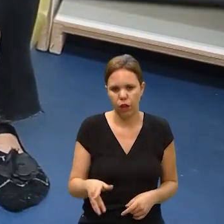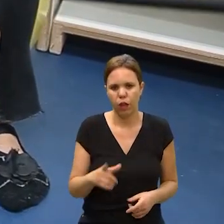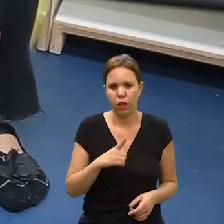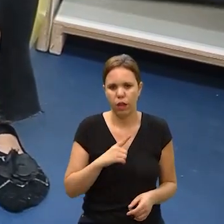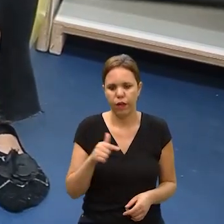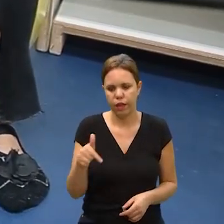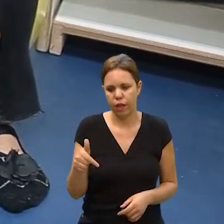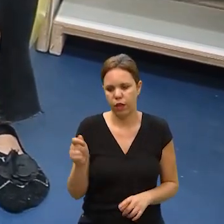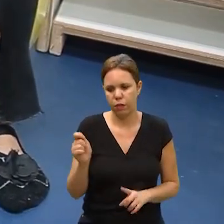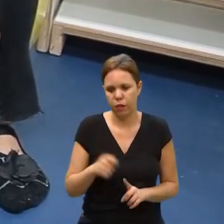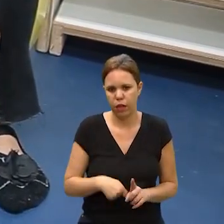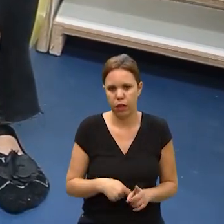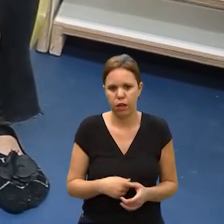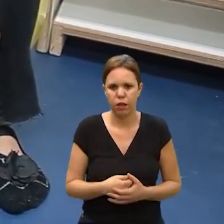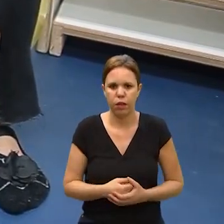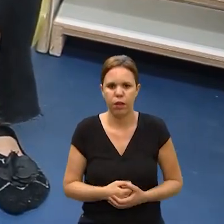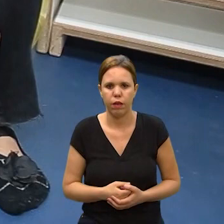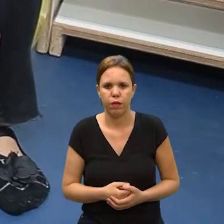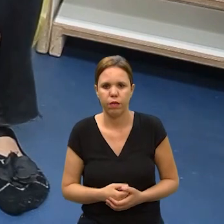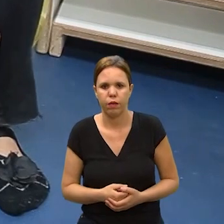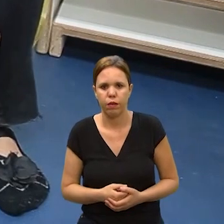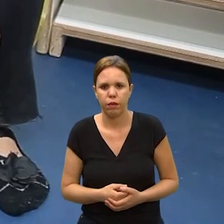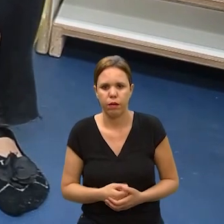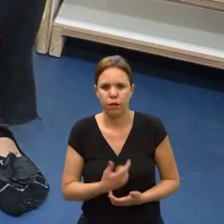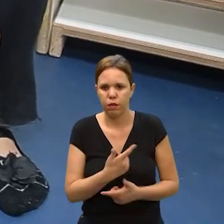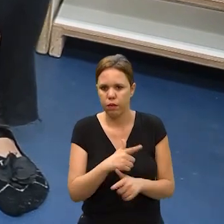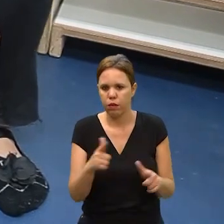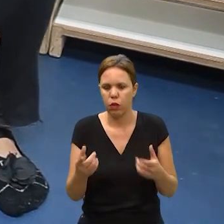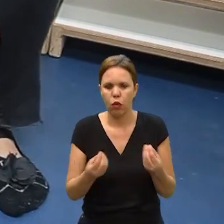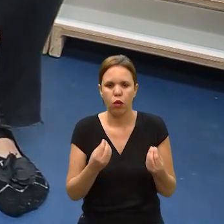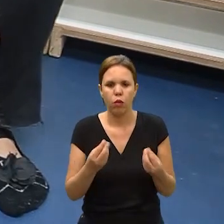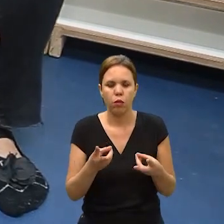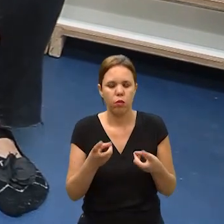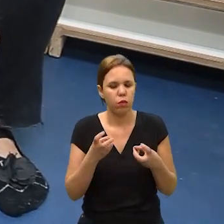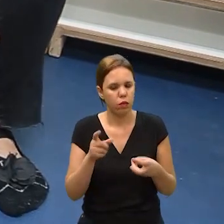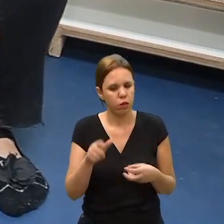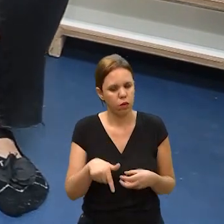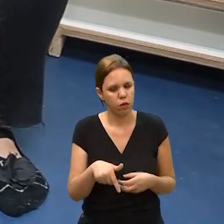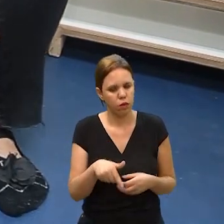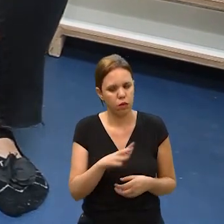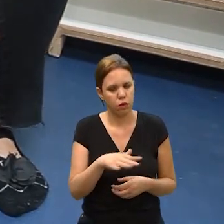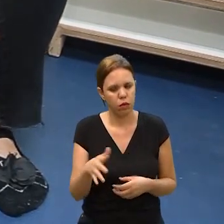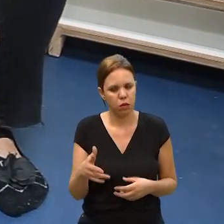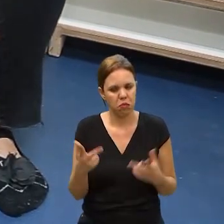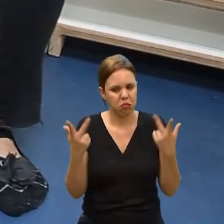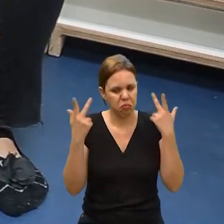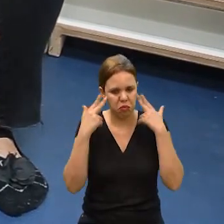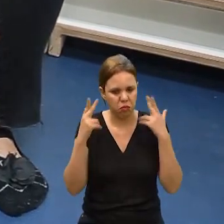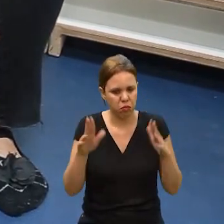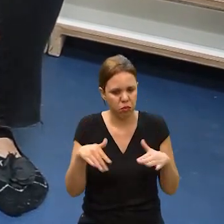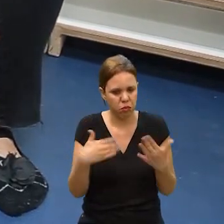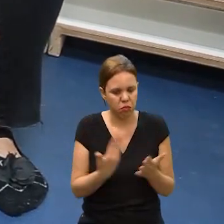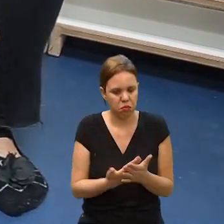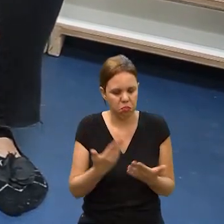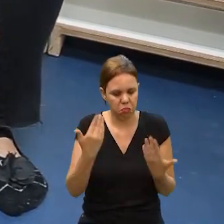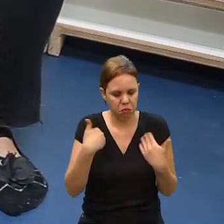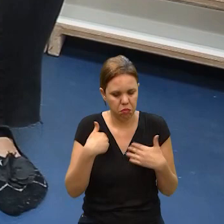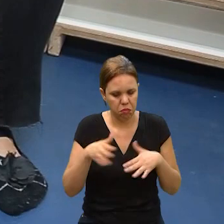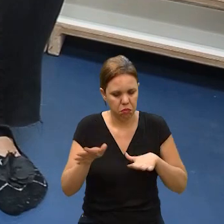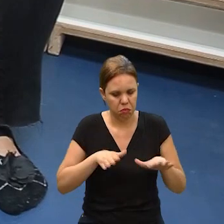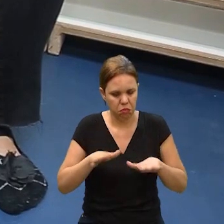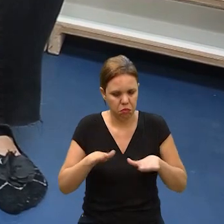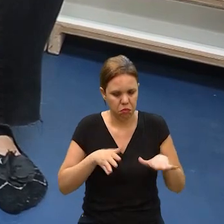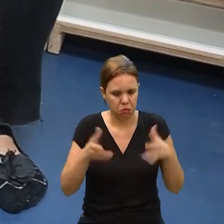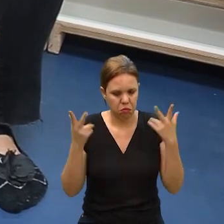elas já estavam com 7 meses, não tinha como identificar crianças normais, até então para mim